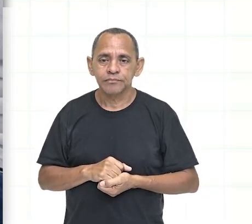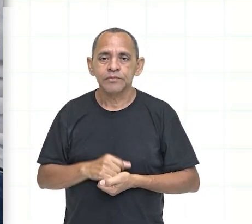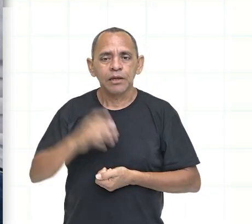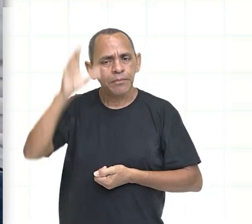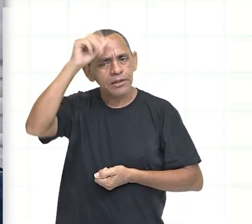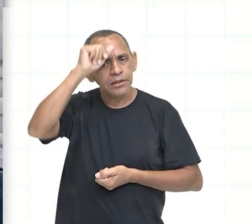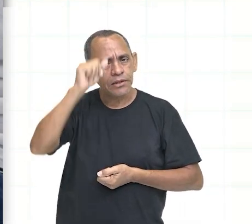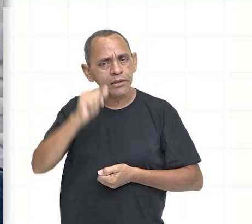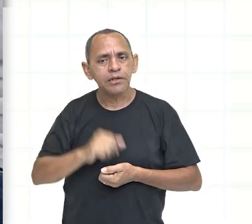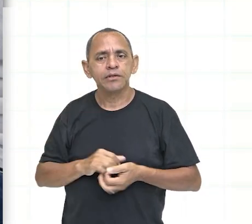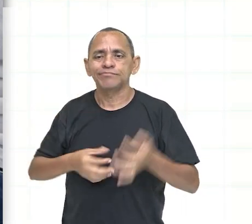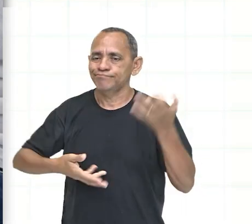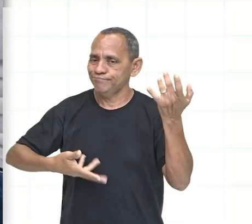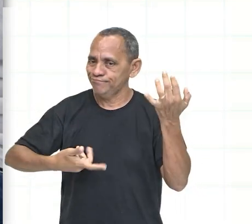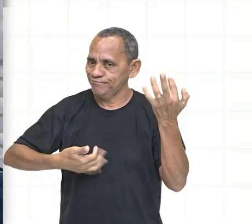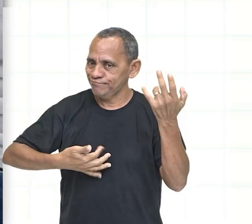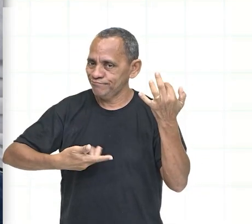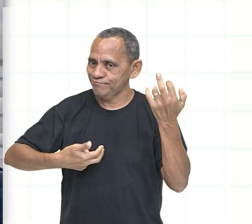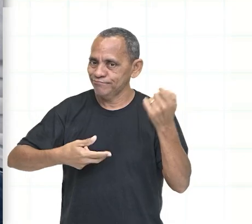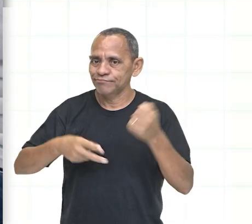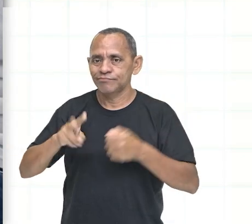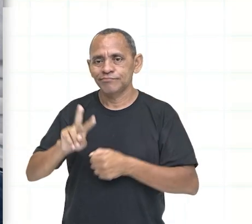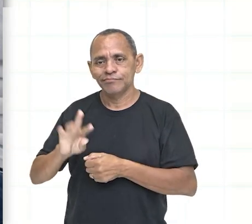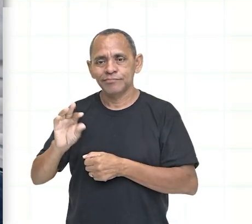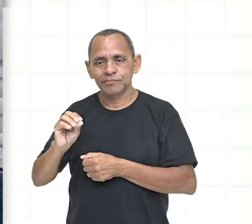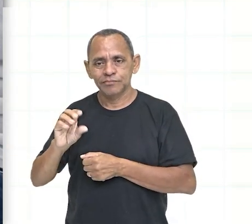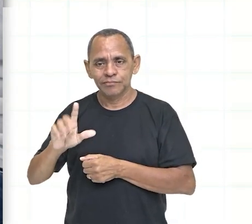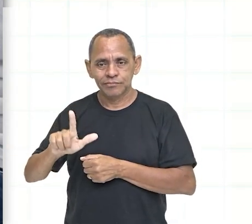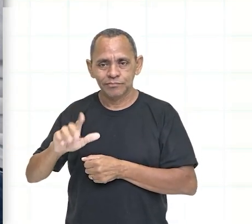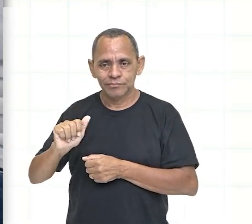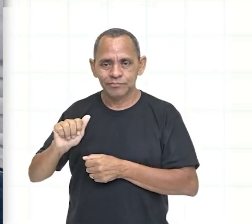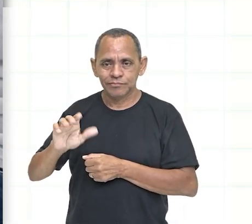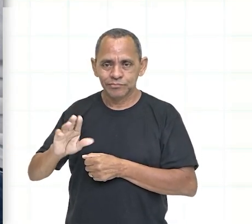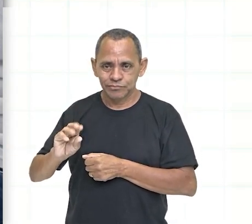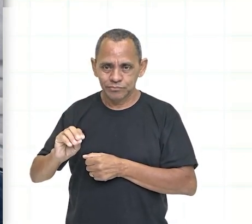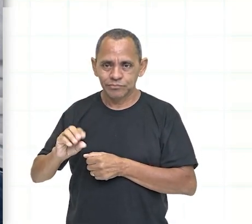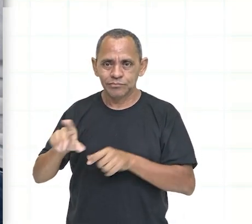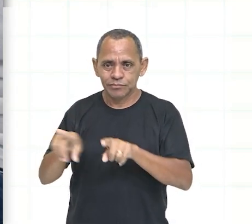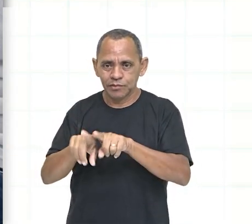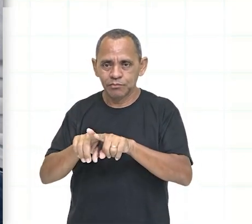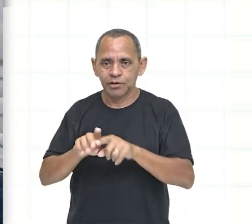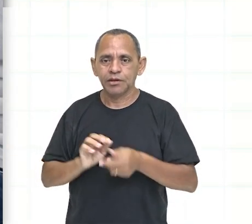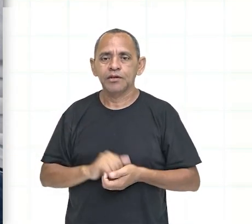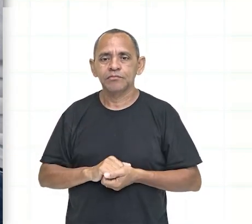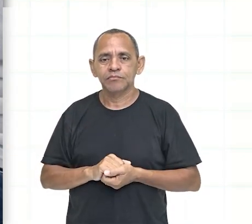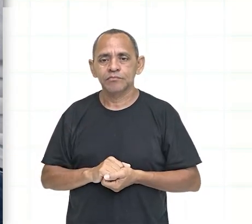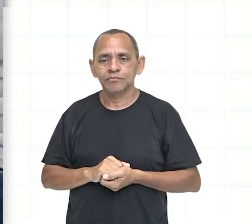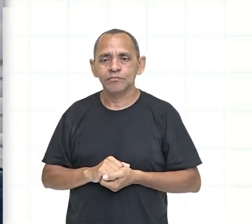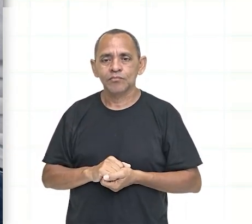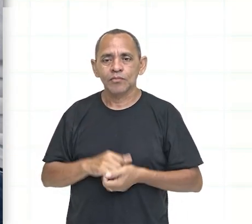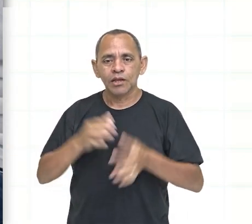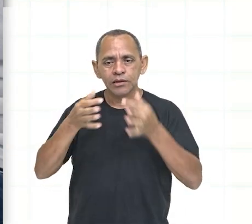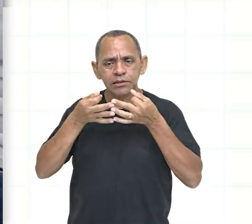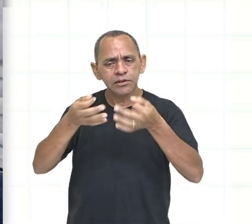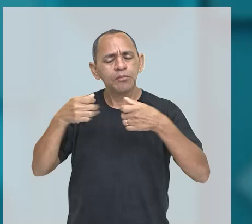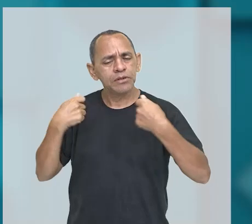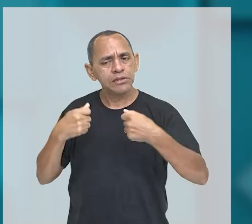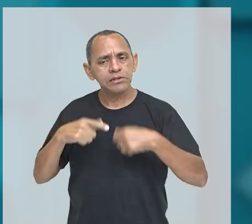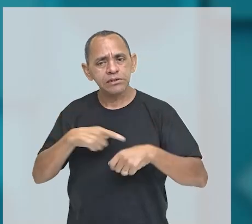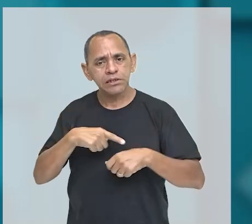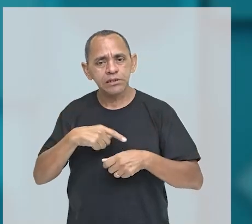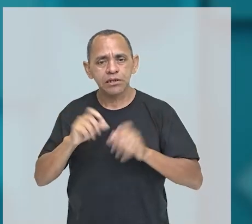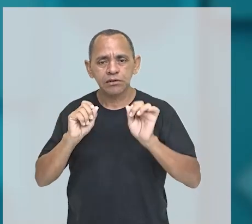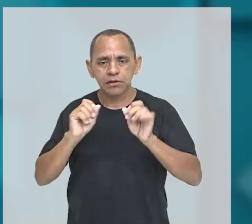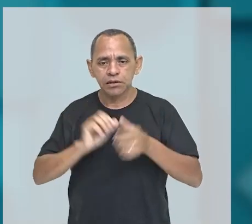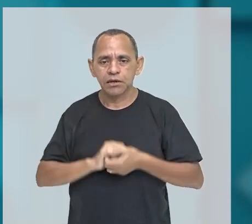aprenderia a tocar violão. O que eu chamo a atenção para vocês em relação ao verbo no infinitivo? tá? Verbos no